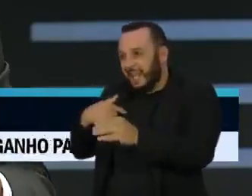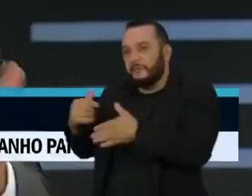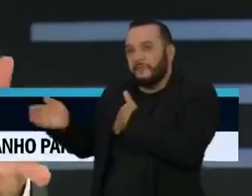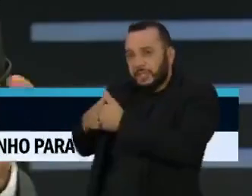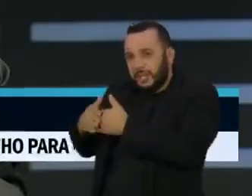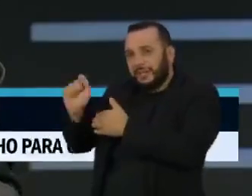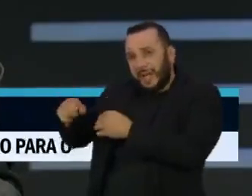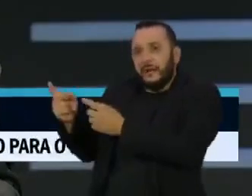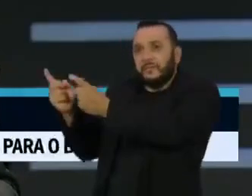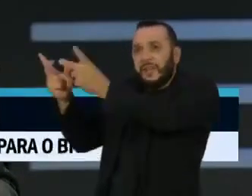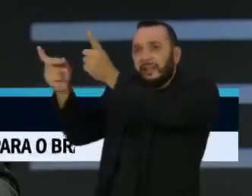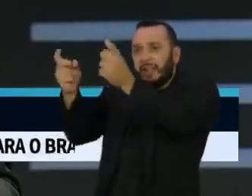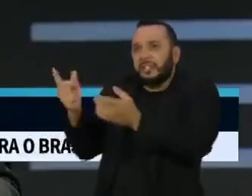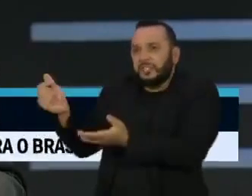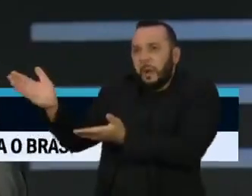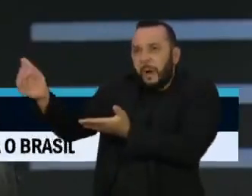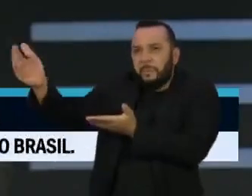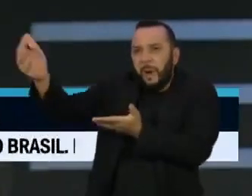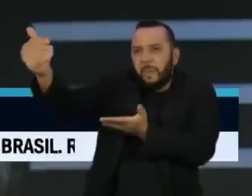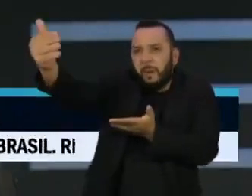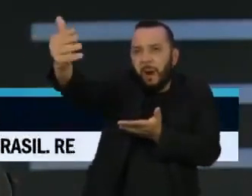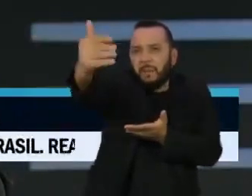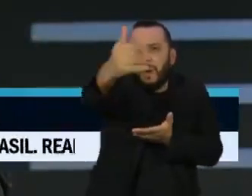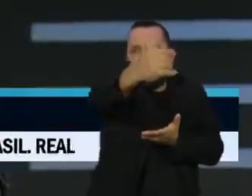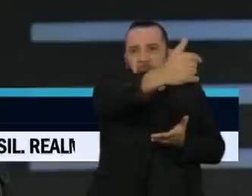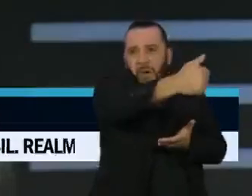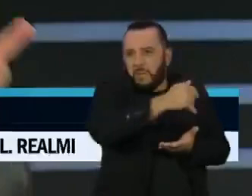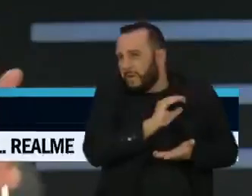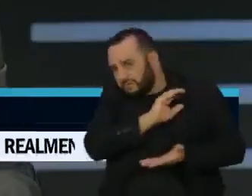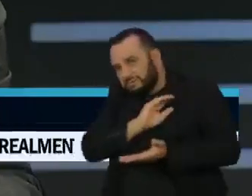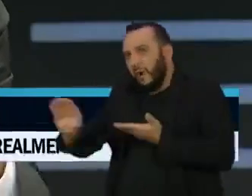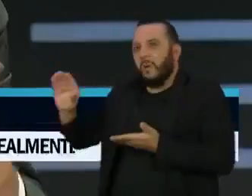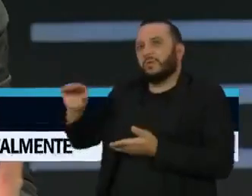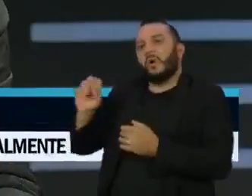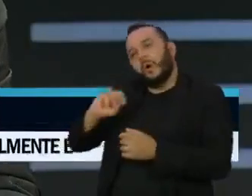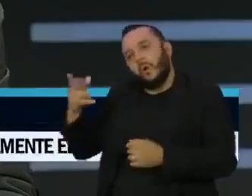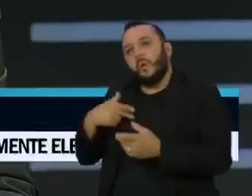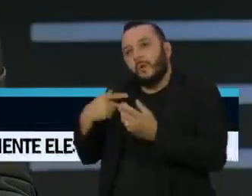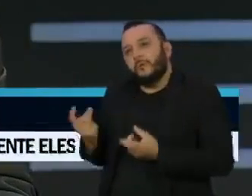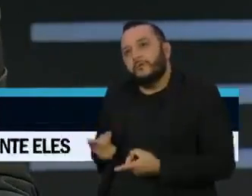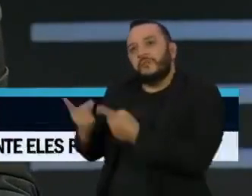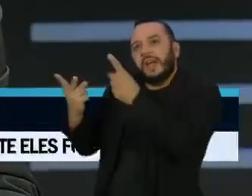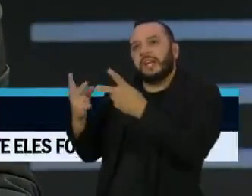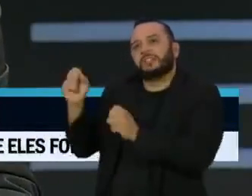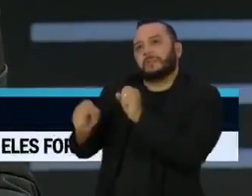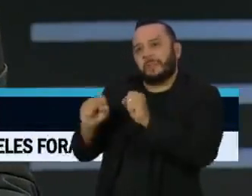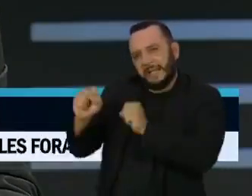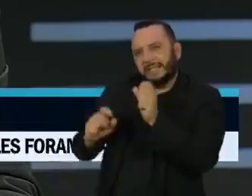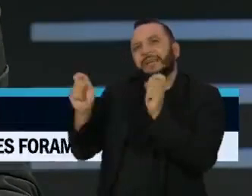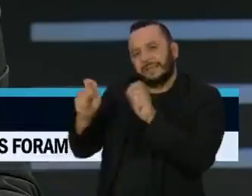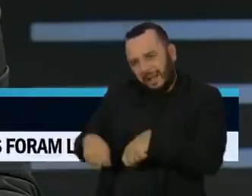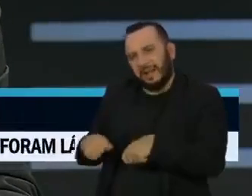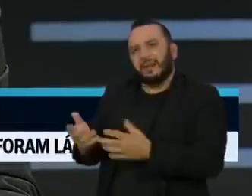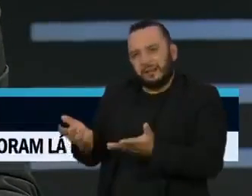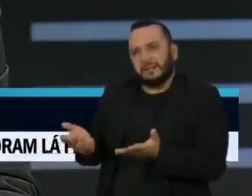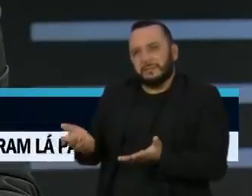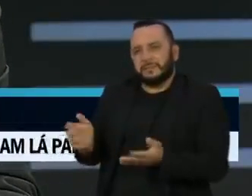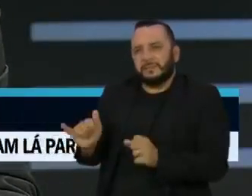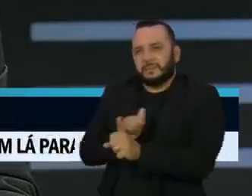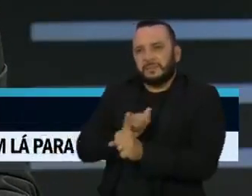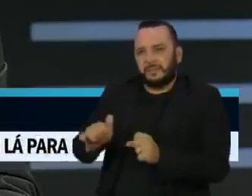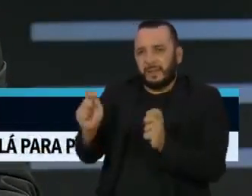você ainda tem forma de recuperar parcialmente isso você divide empresa vende você tem formas de planejar Então eu acho que o